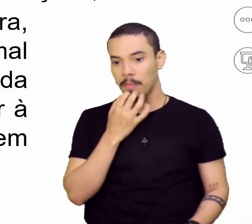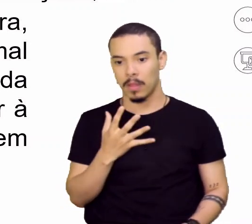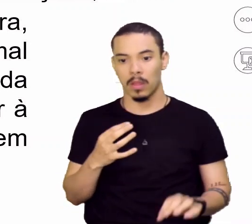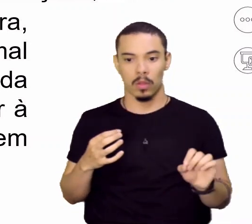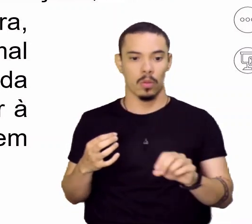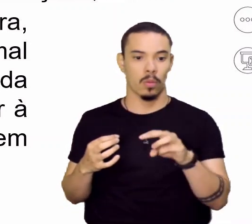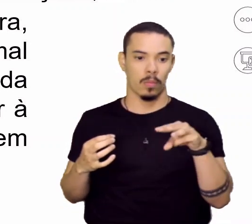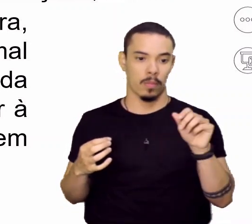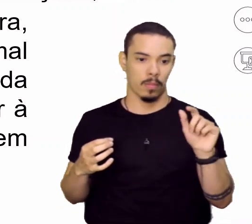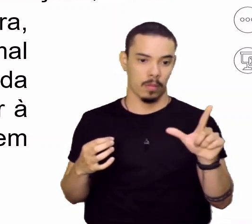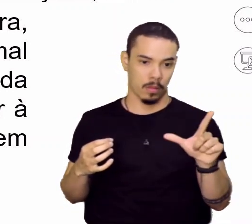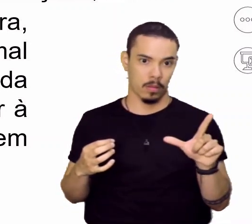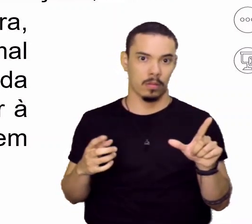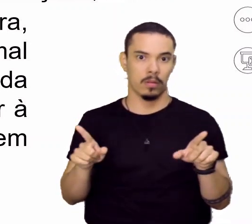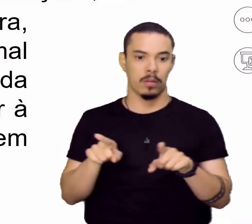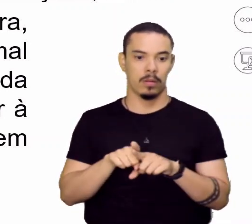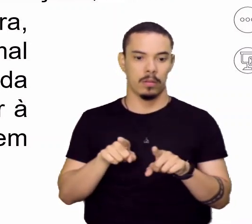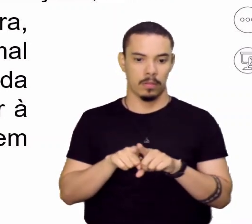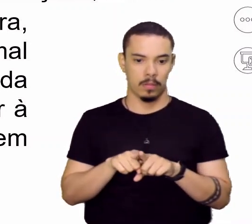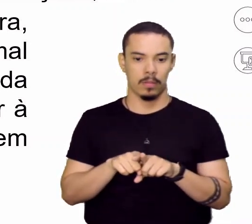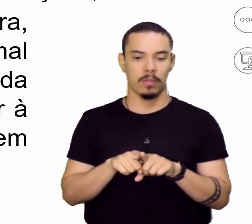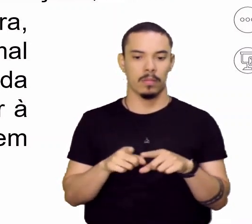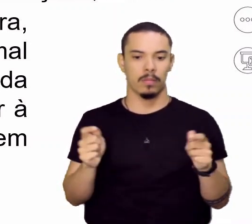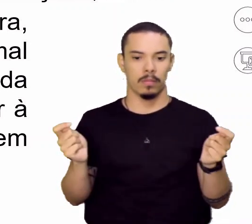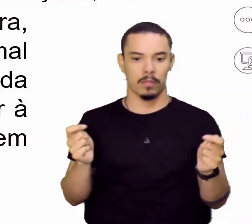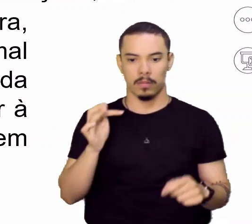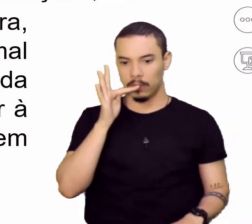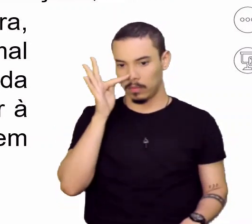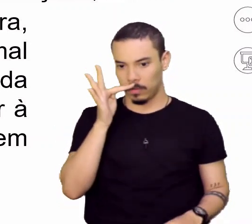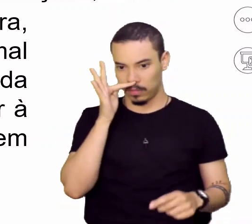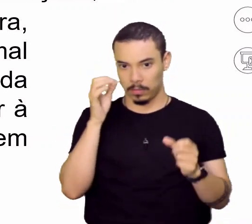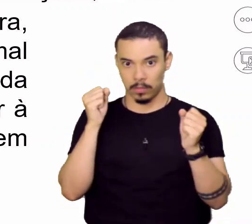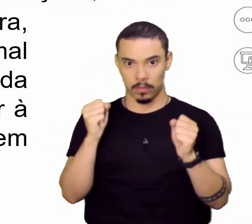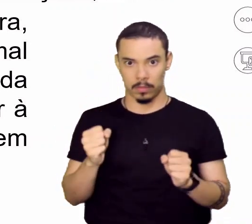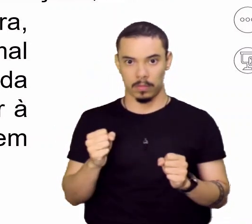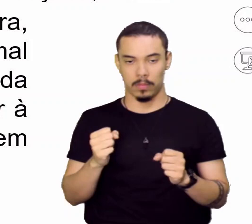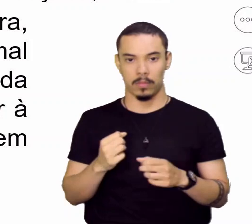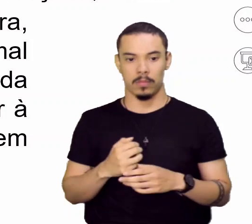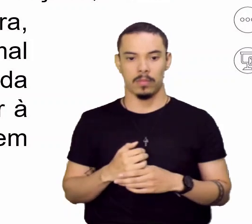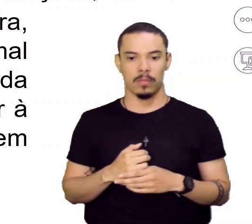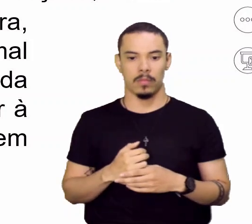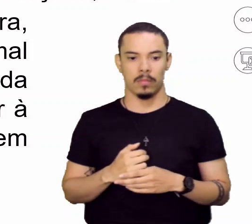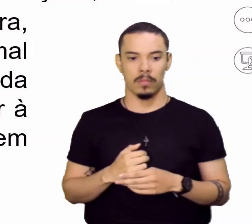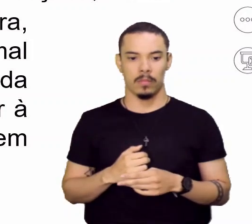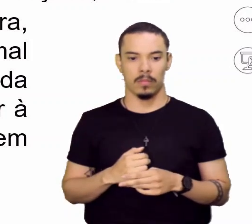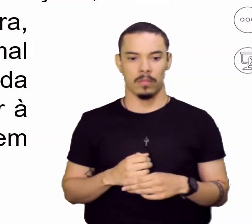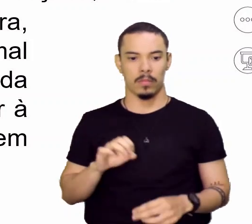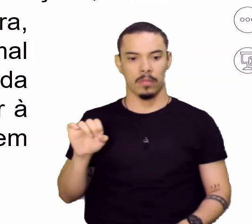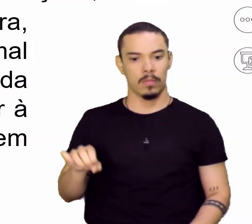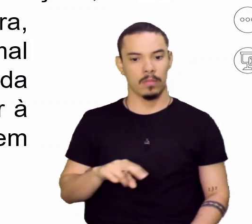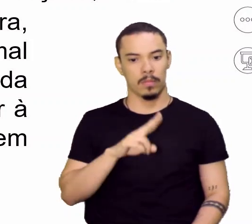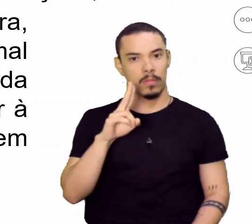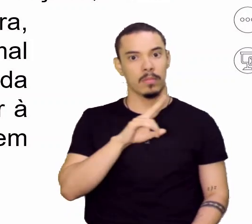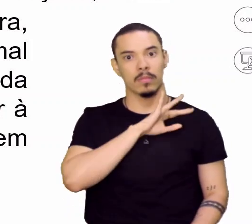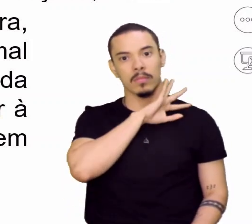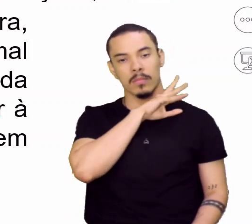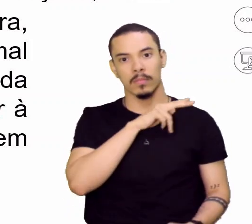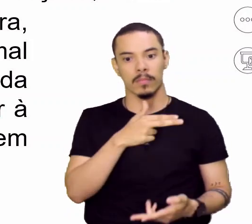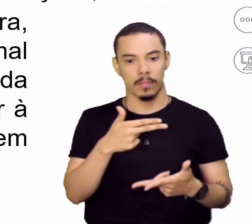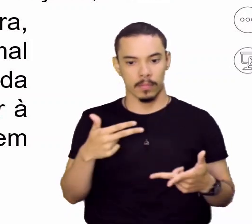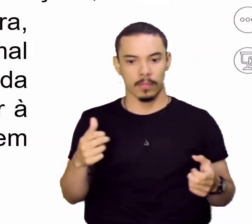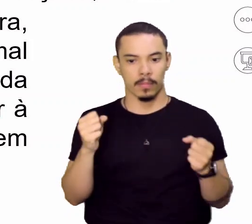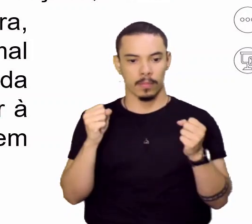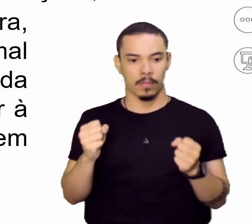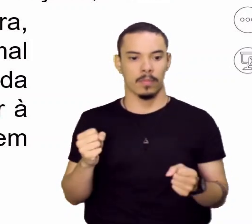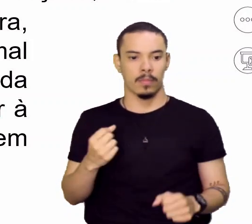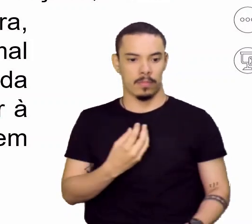Umas às outras, nem a planta poderia brotar da terra, olha aqui, nem um animal ou qualquer outra coisa vir